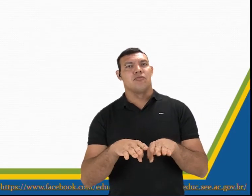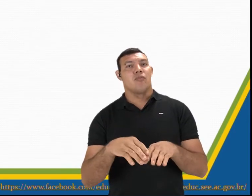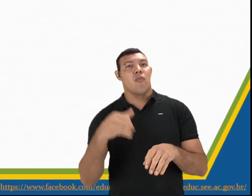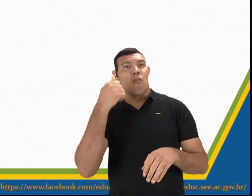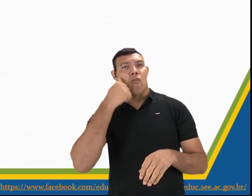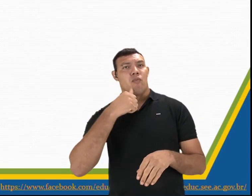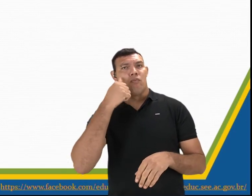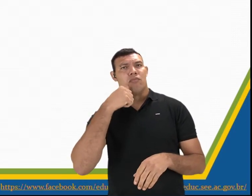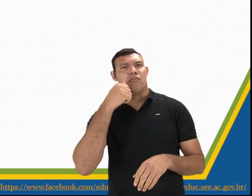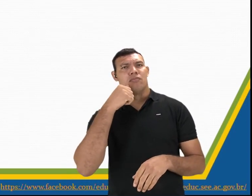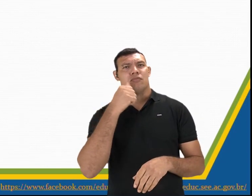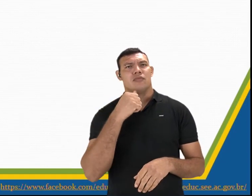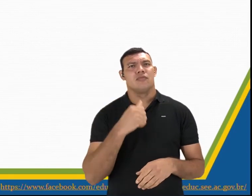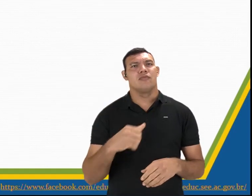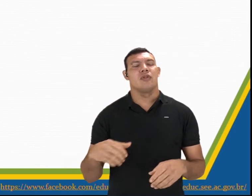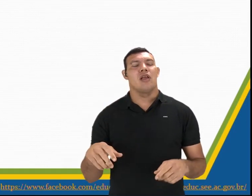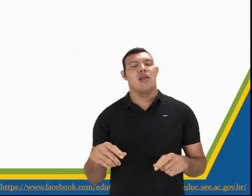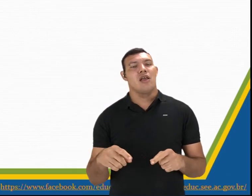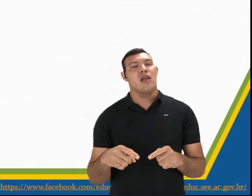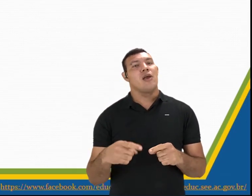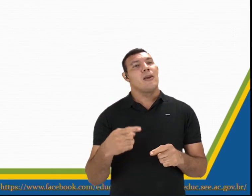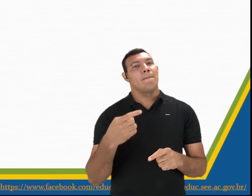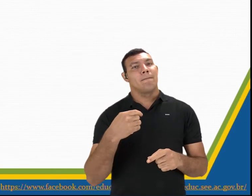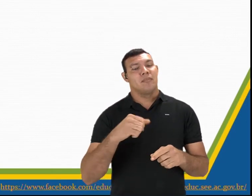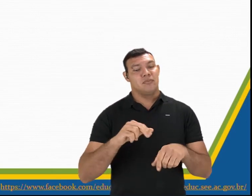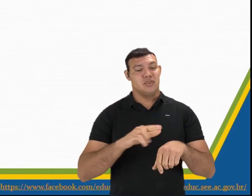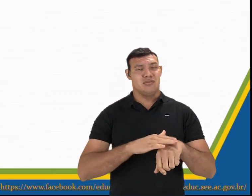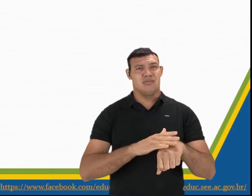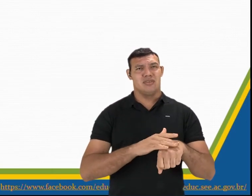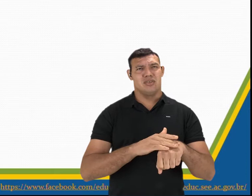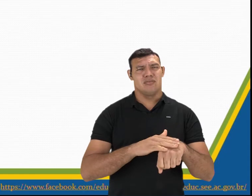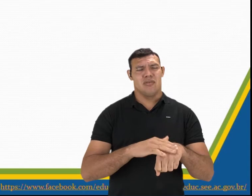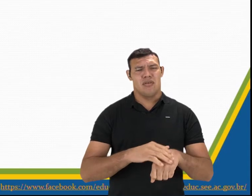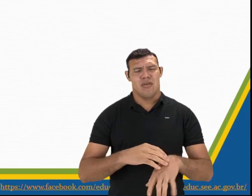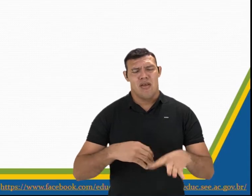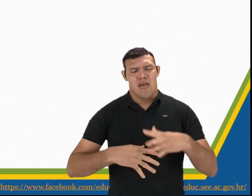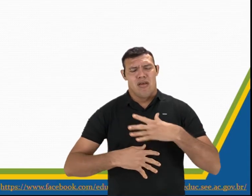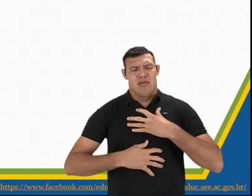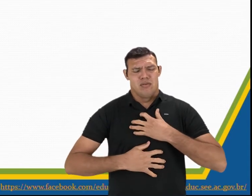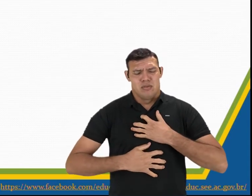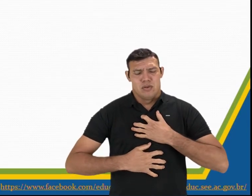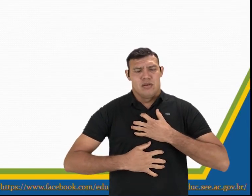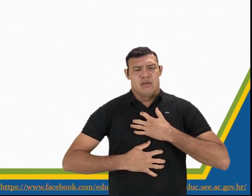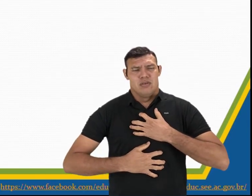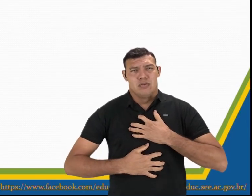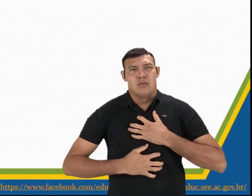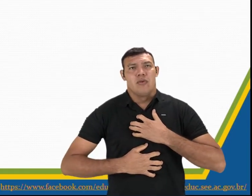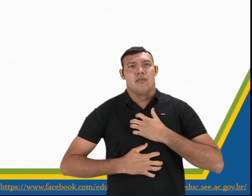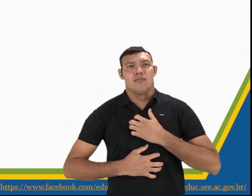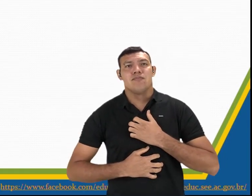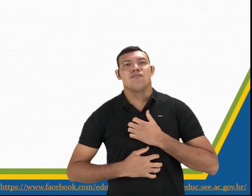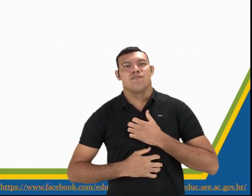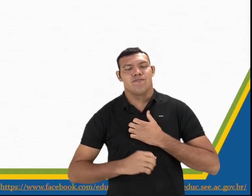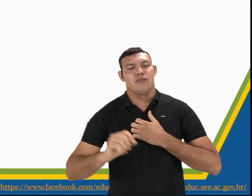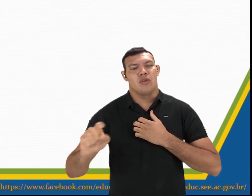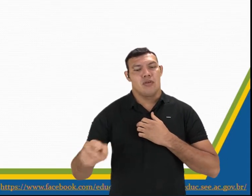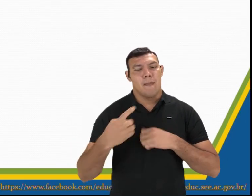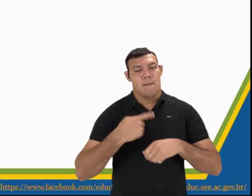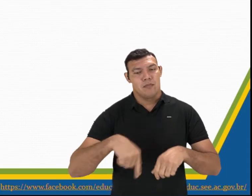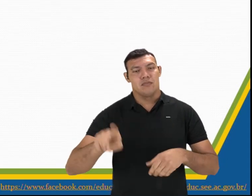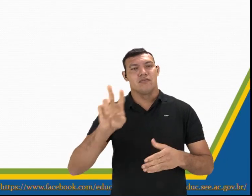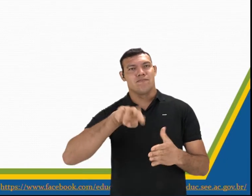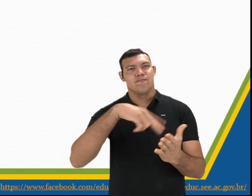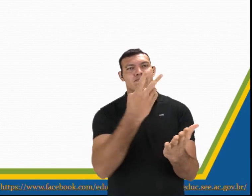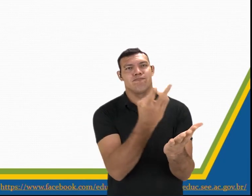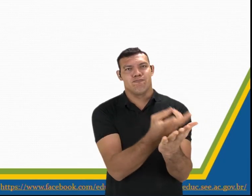Recife, no dia 4 de abril. 6 dias depois, ela contou que foi transferida para o Hospital da Mulher, que conta